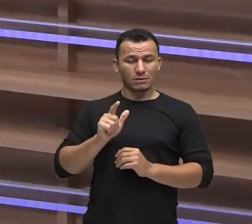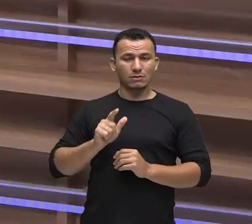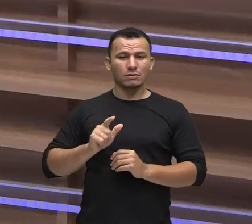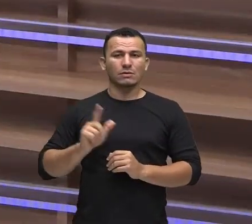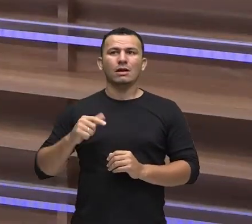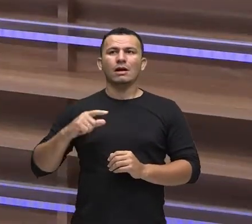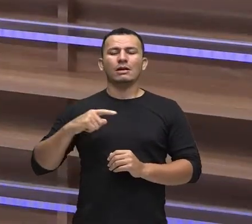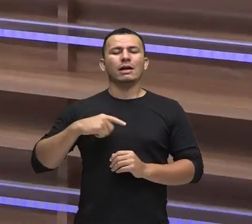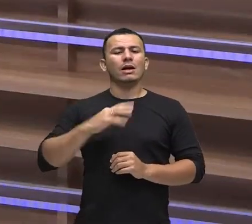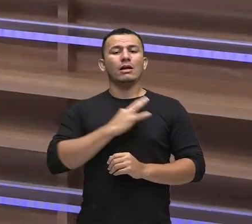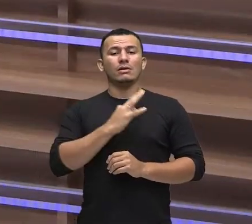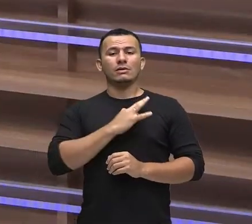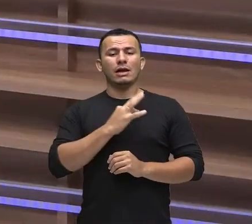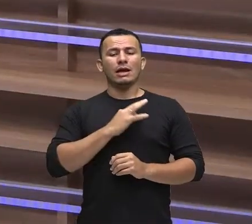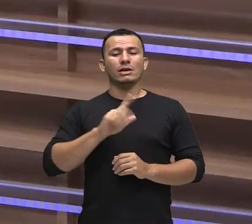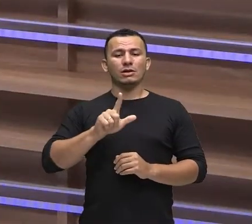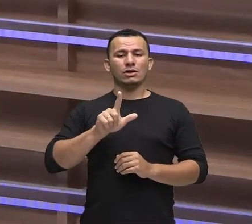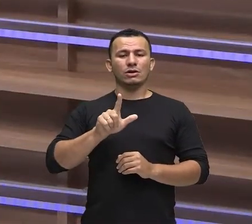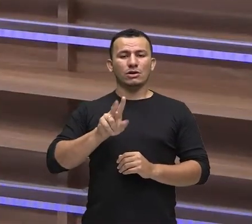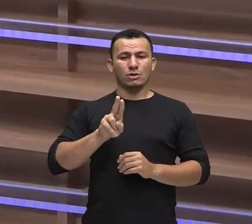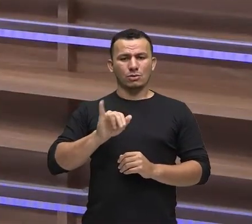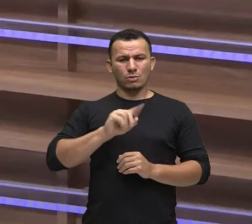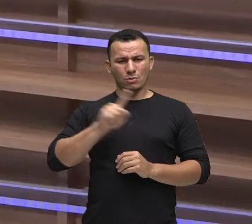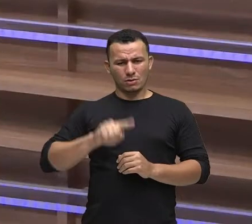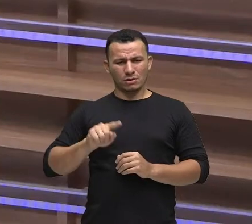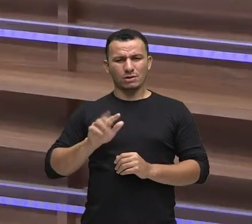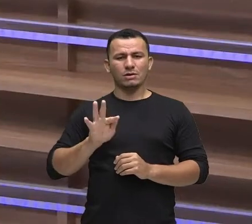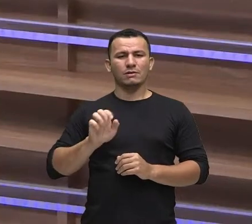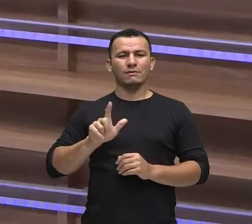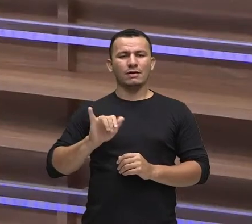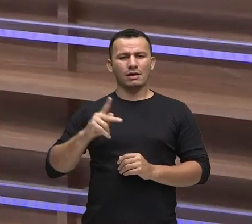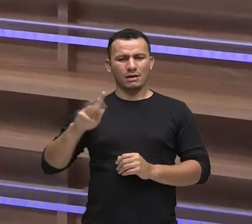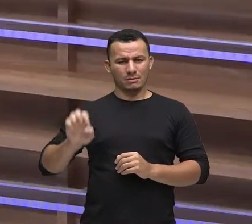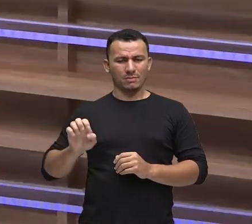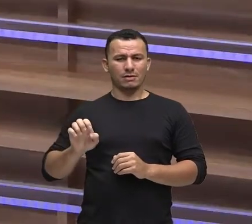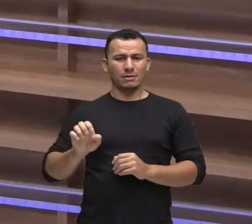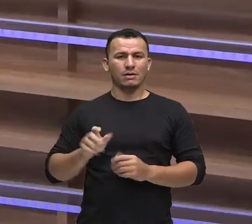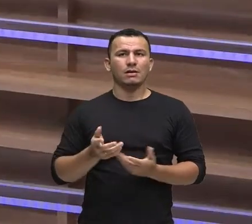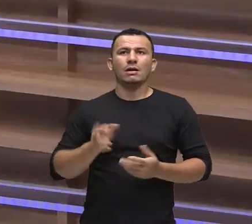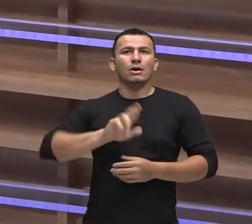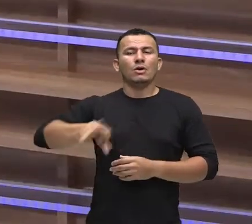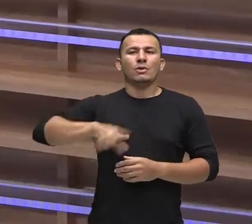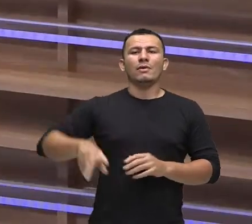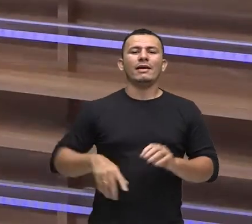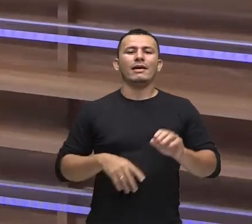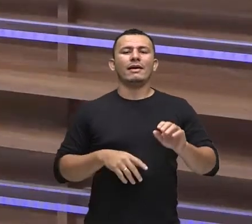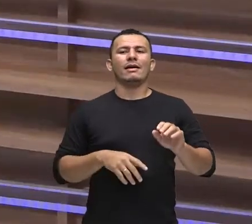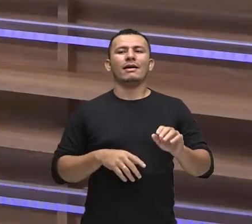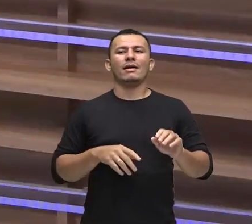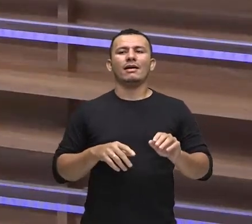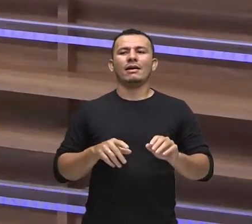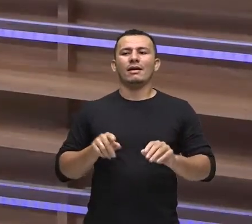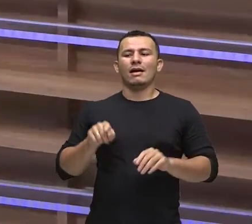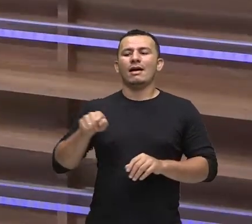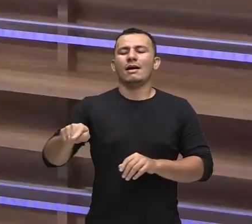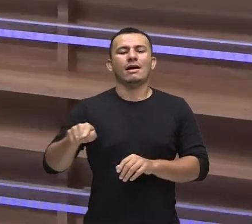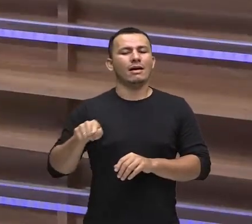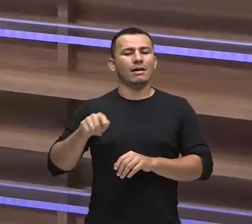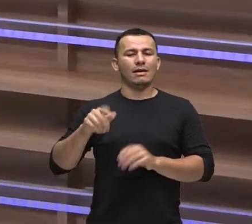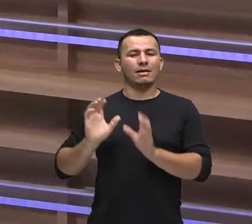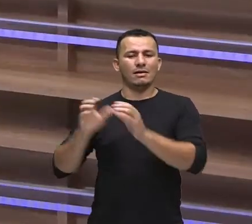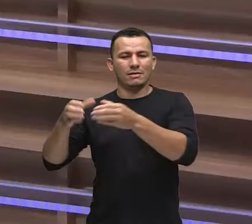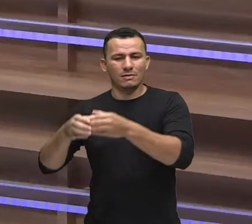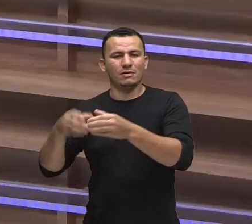era coordenada pelo técnico Luiz Felipe Scolari. E eles não se chamavam de a equipe do Scolari ou a